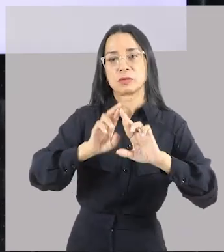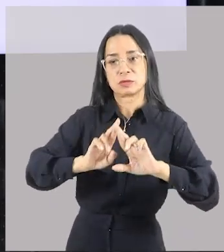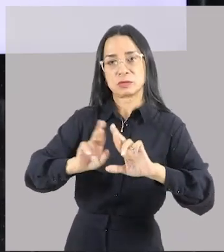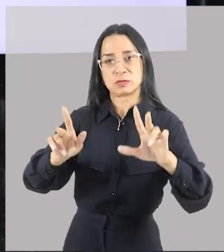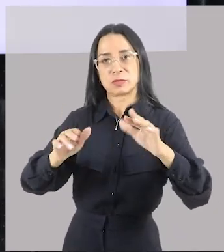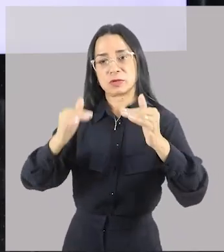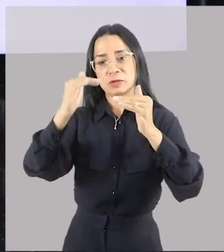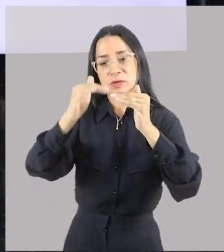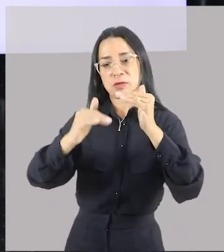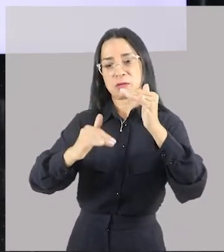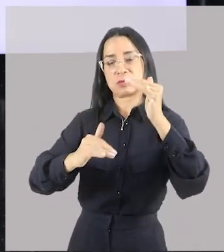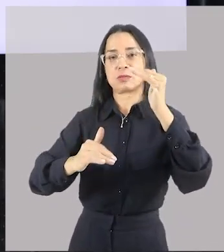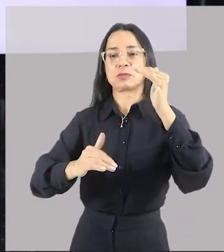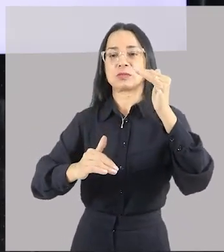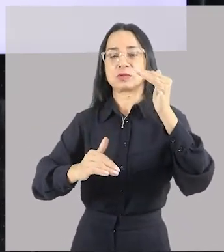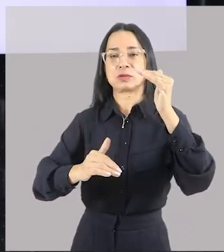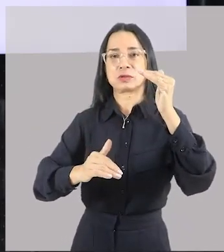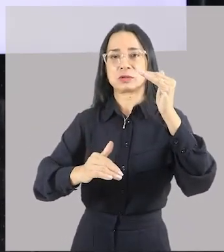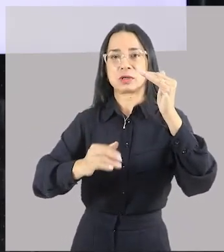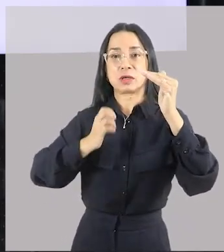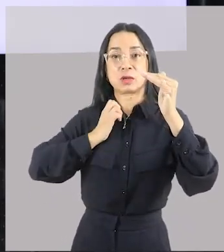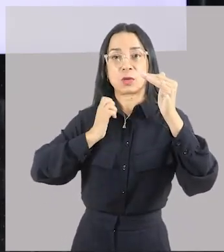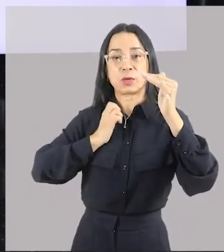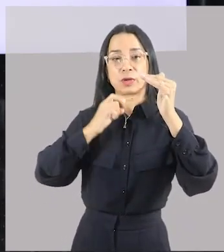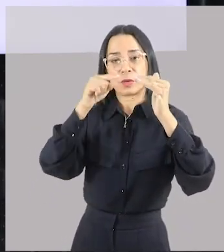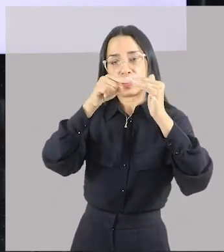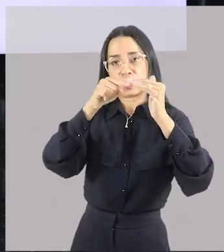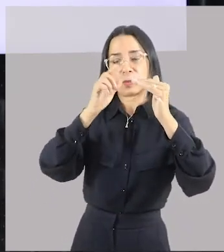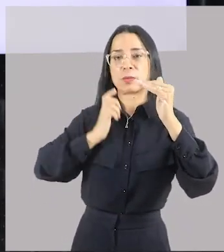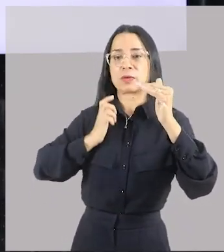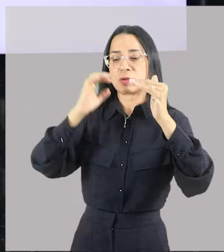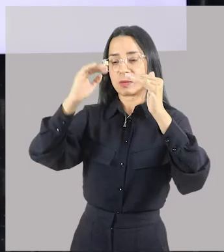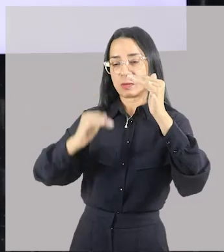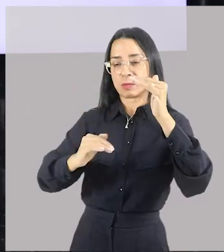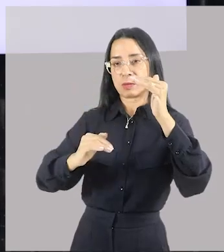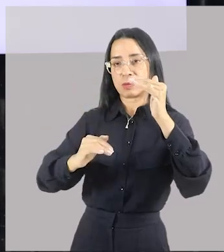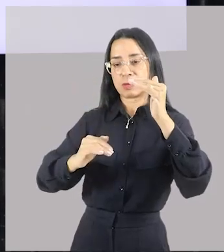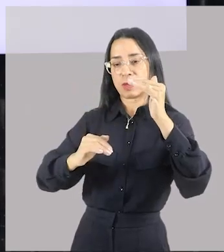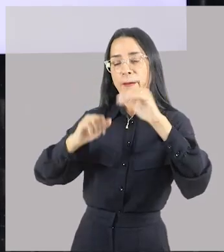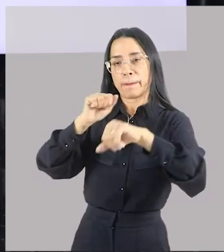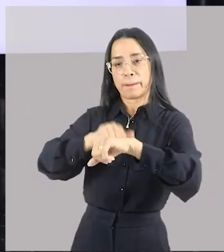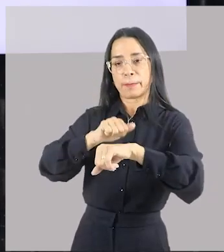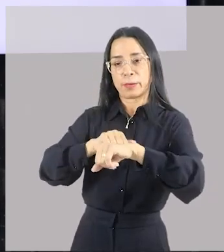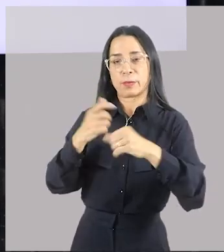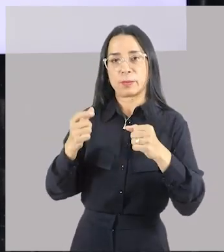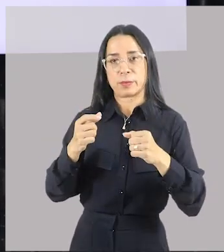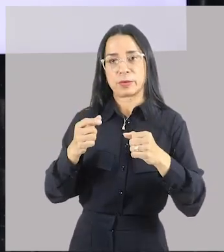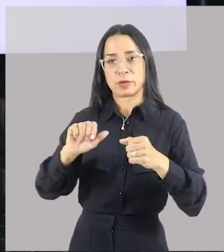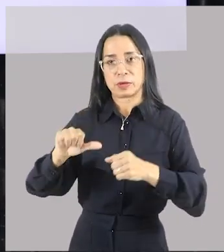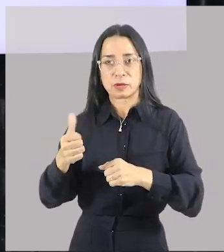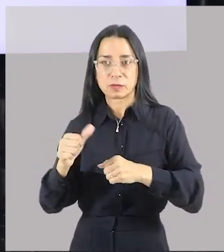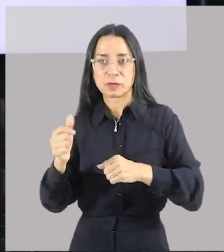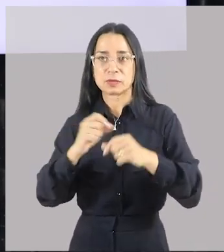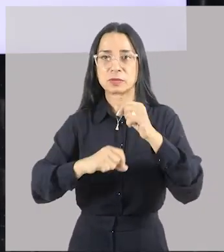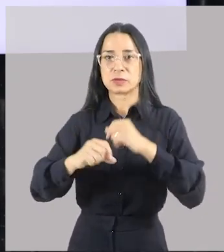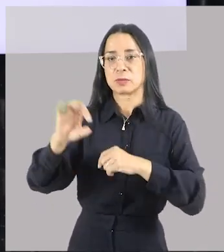distância social entre a renda média dos mais ricos e a dos mais pobres é avaliada por esse índice. Daqui a pouco a gente